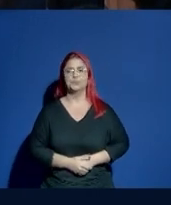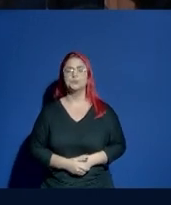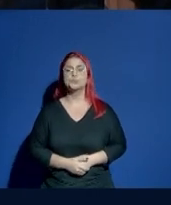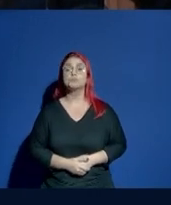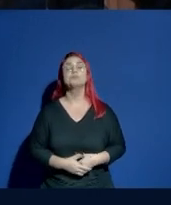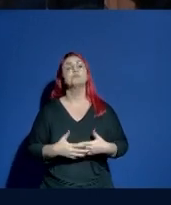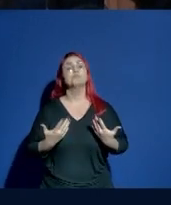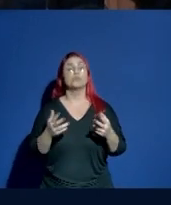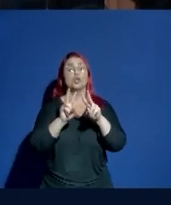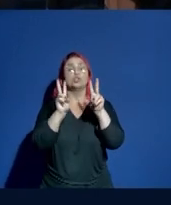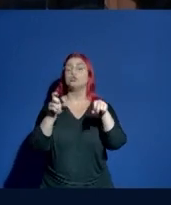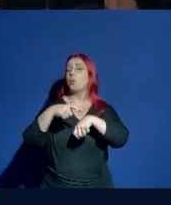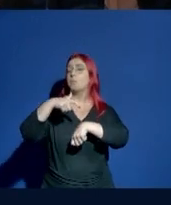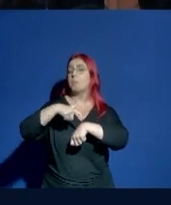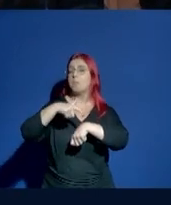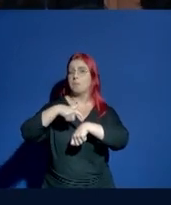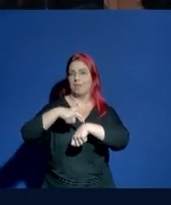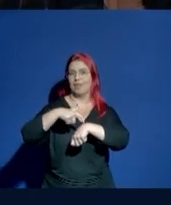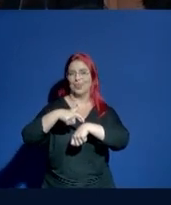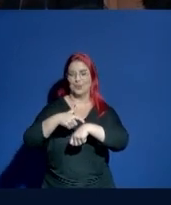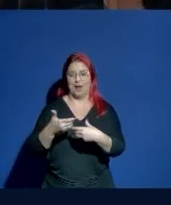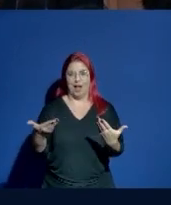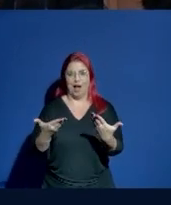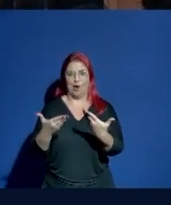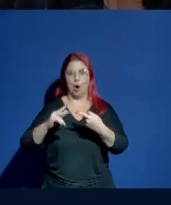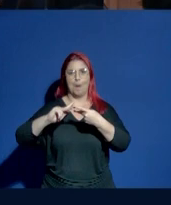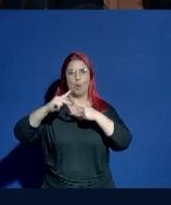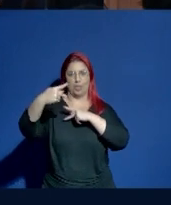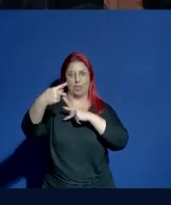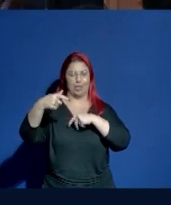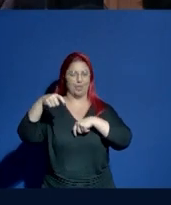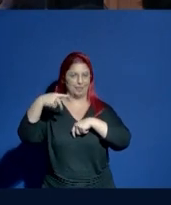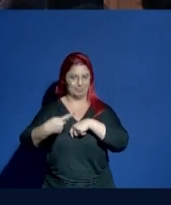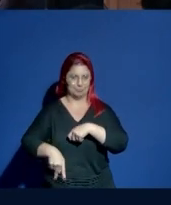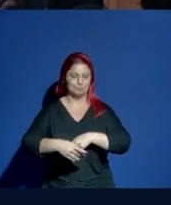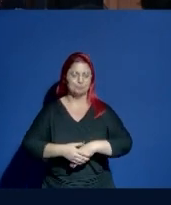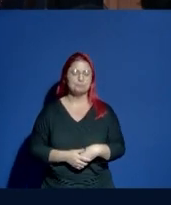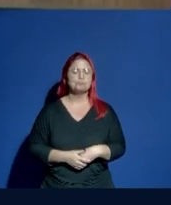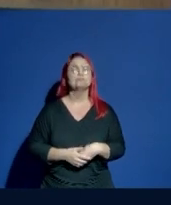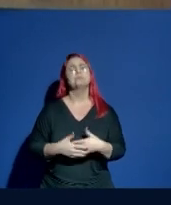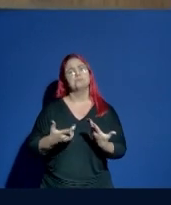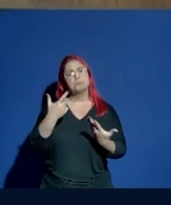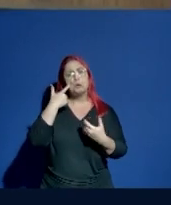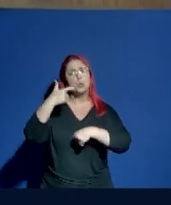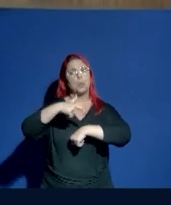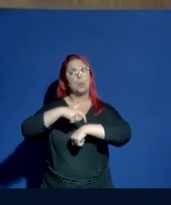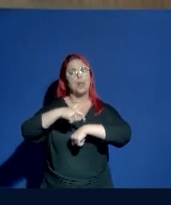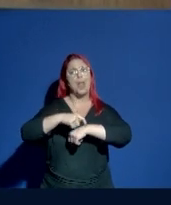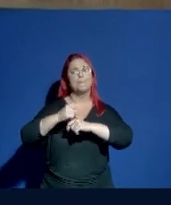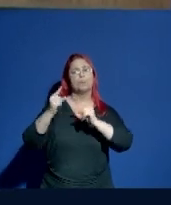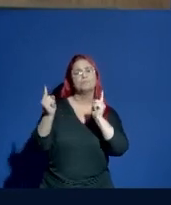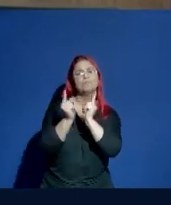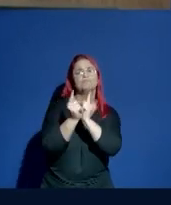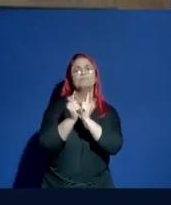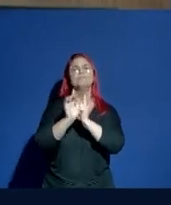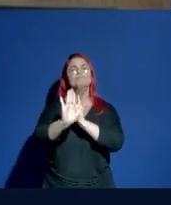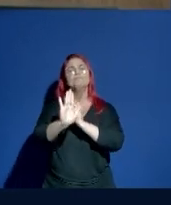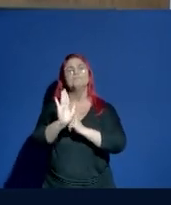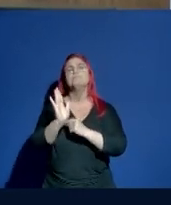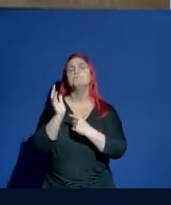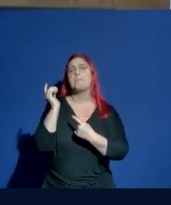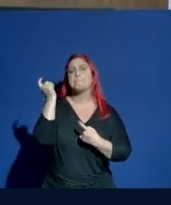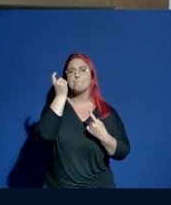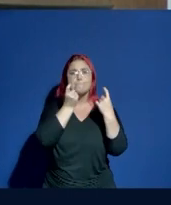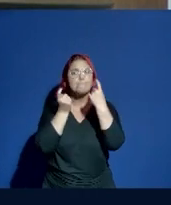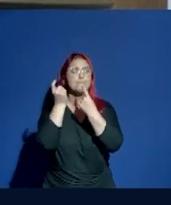Com relação ao momento, né, que é o tema, o momento, olhando curto prazo, é um momento preocupante. É